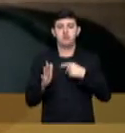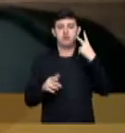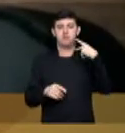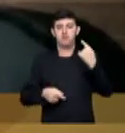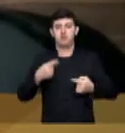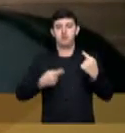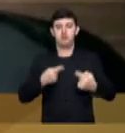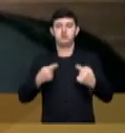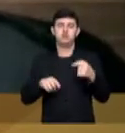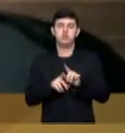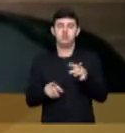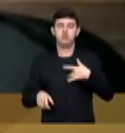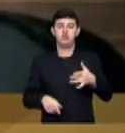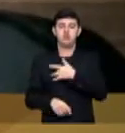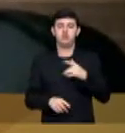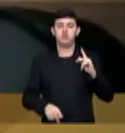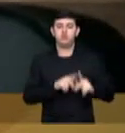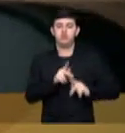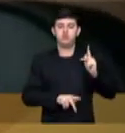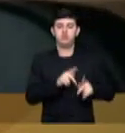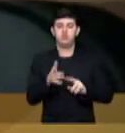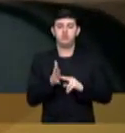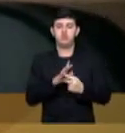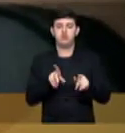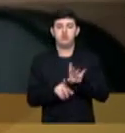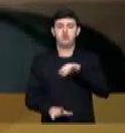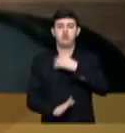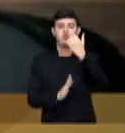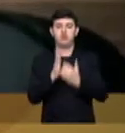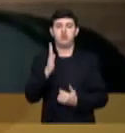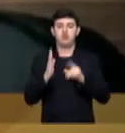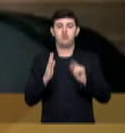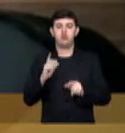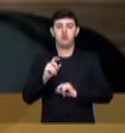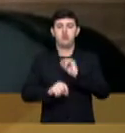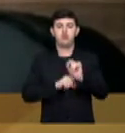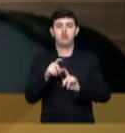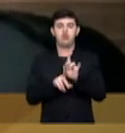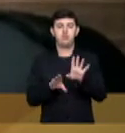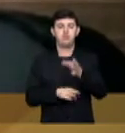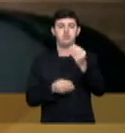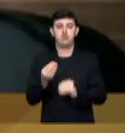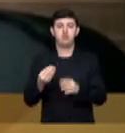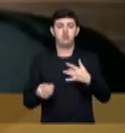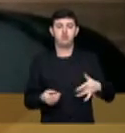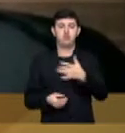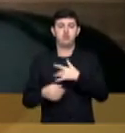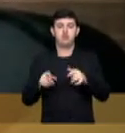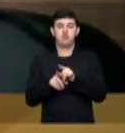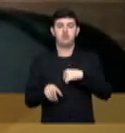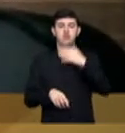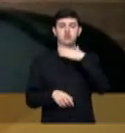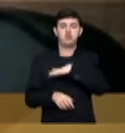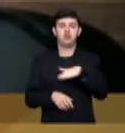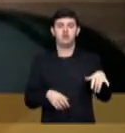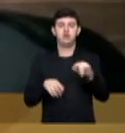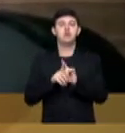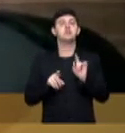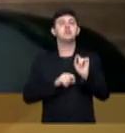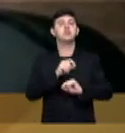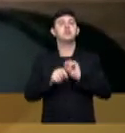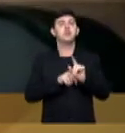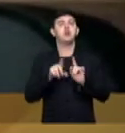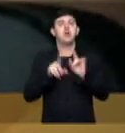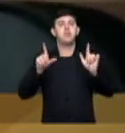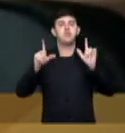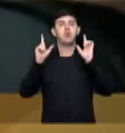saúde pública deve ser o de reduzir a exposição de crianças à propaganda desses